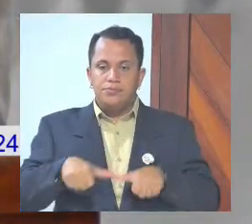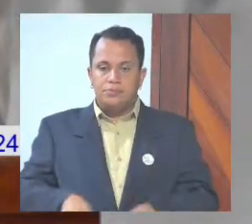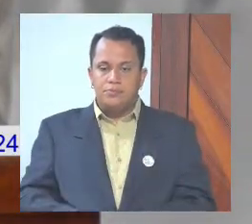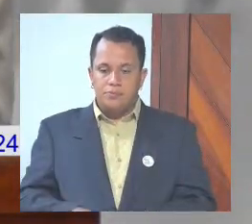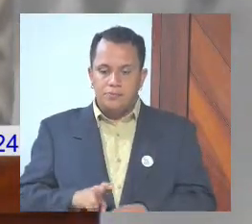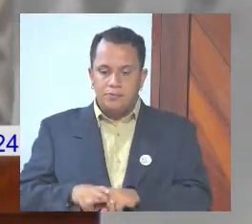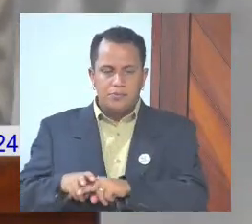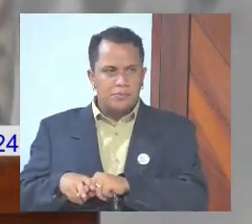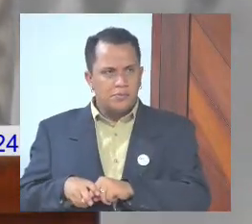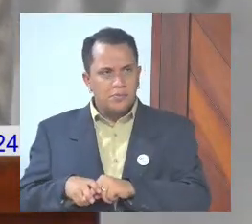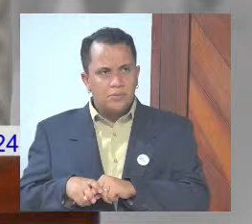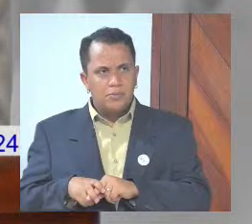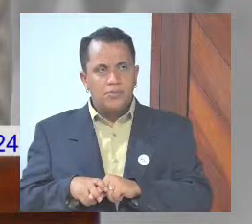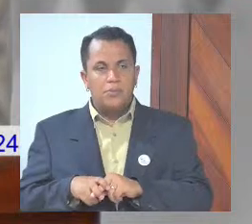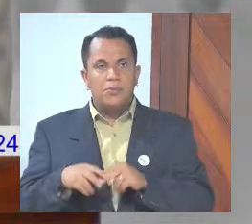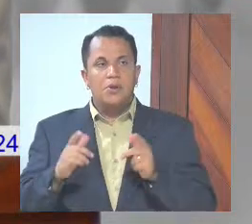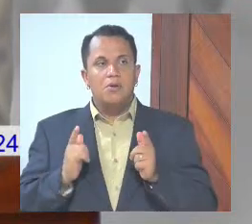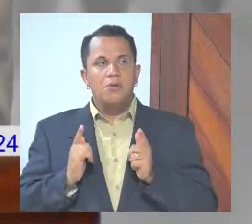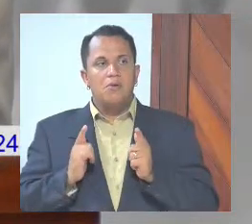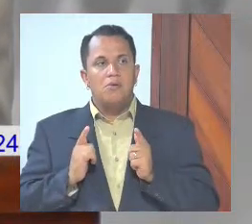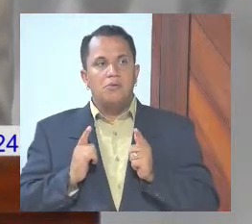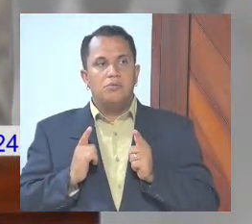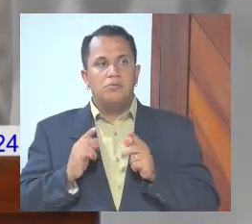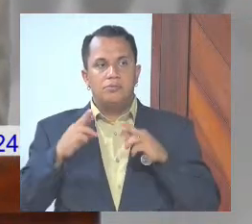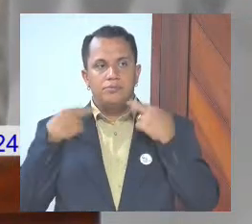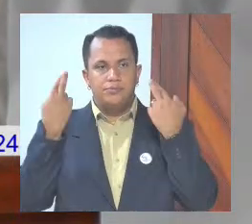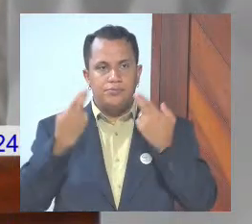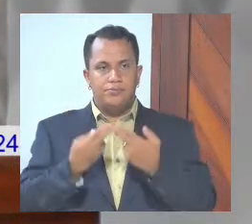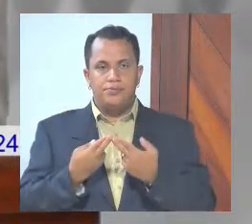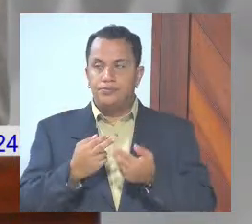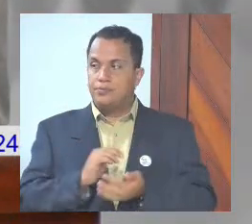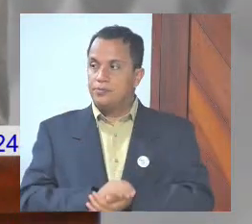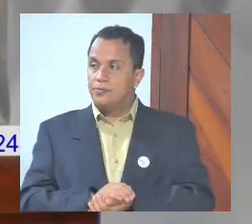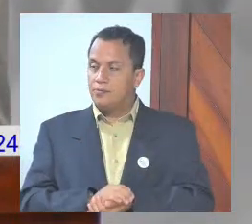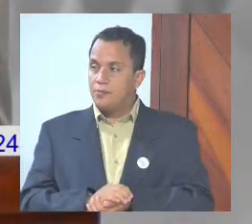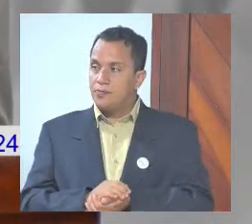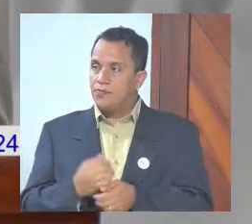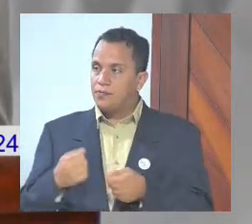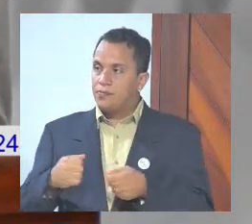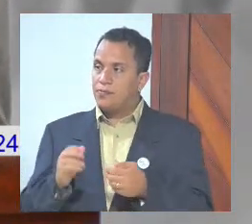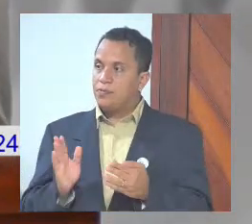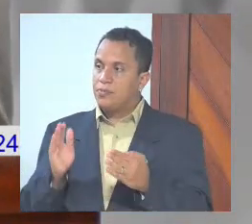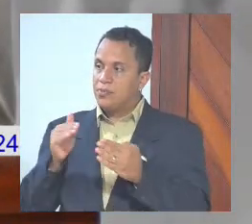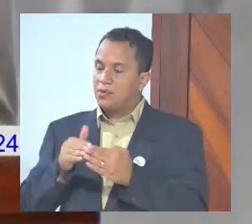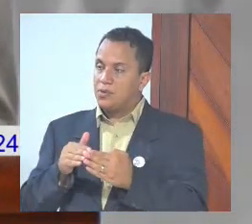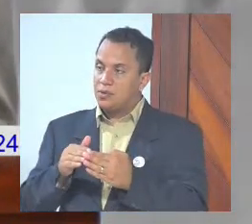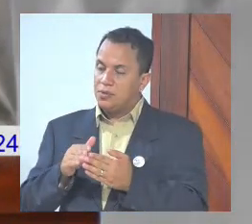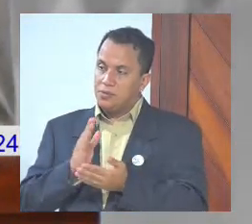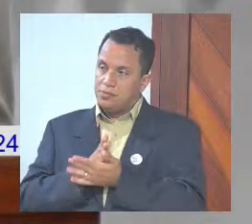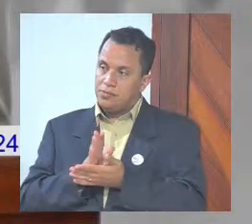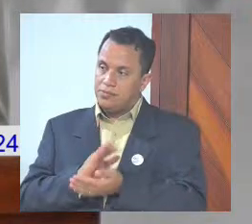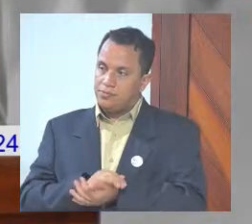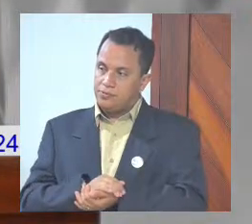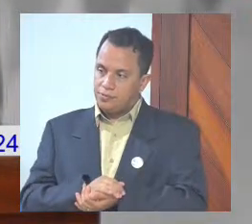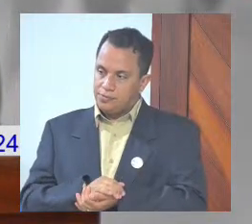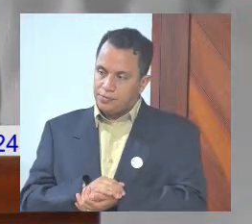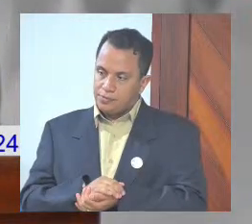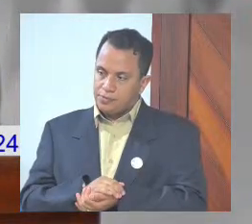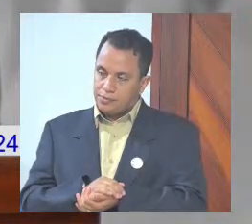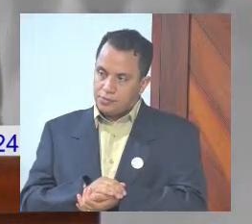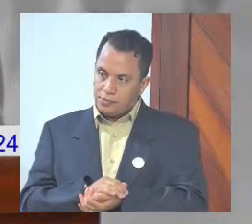acompanhou o curso da sessão por completo, ela foi antes de acabar a sessão.